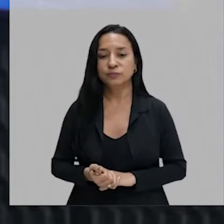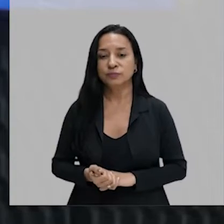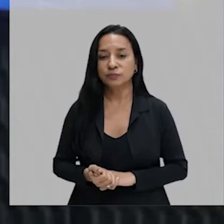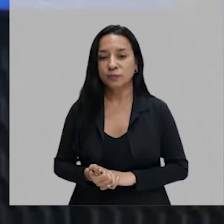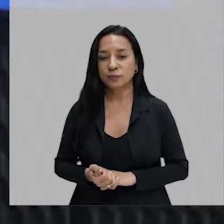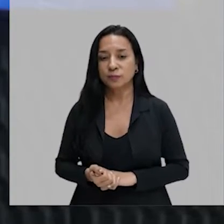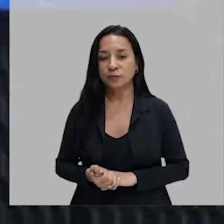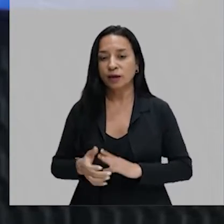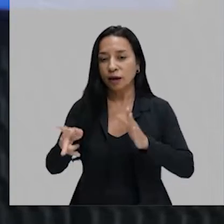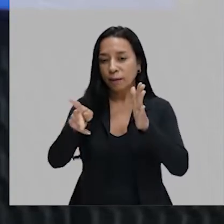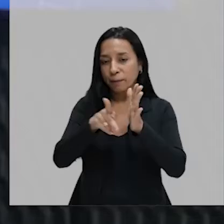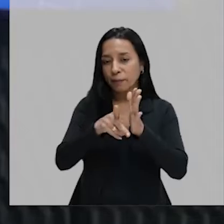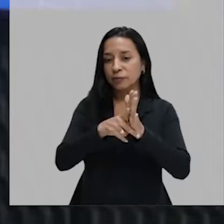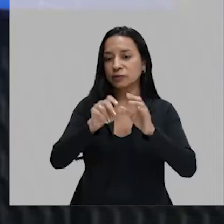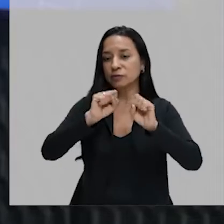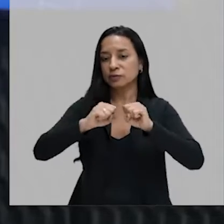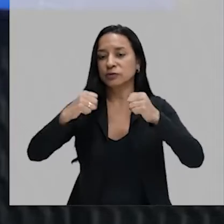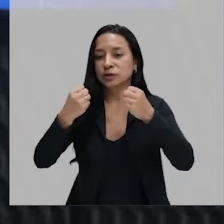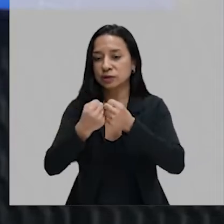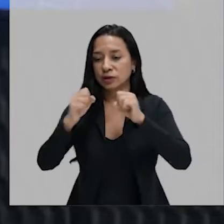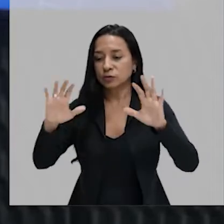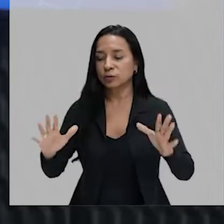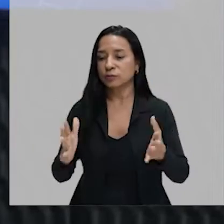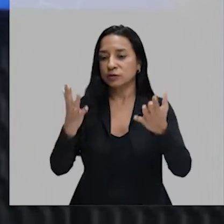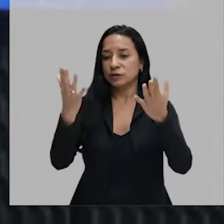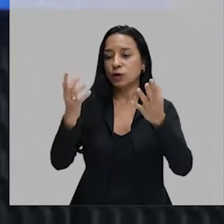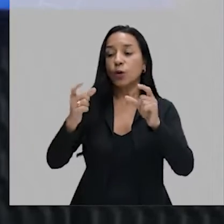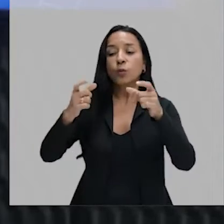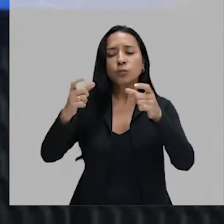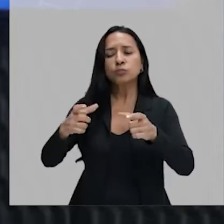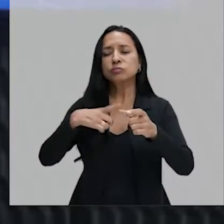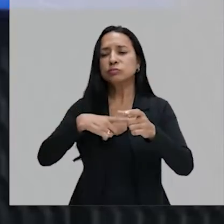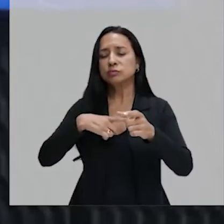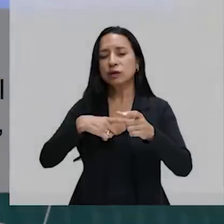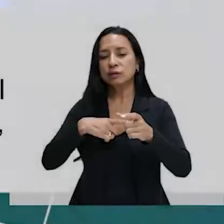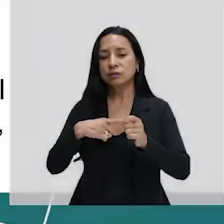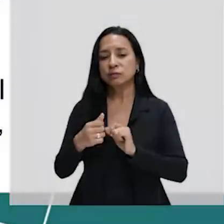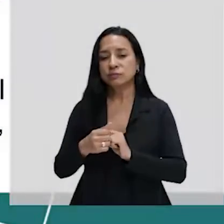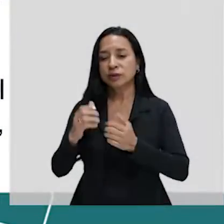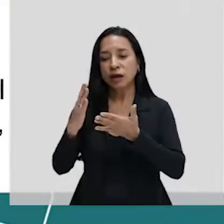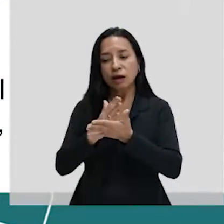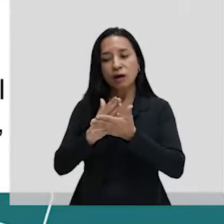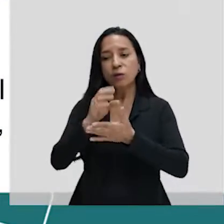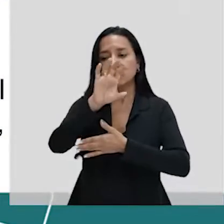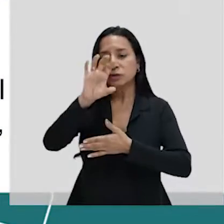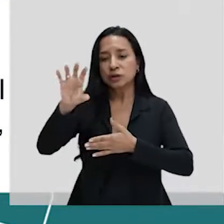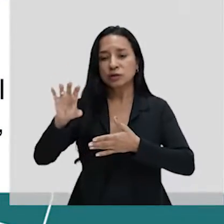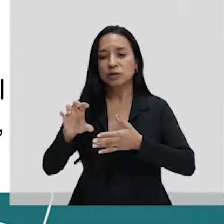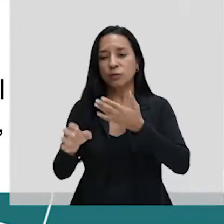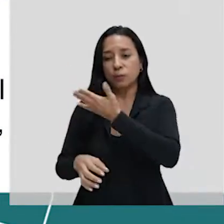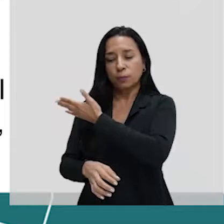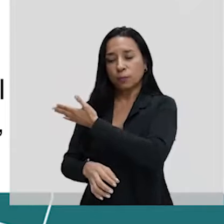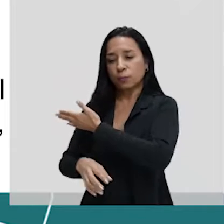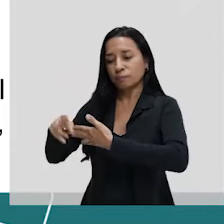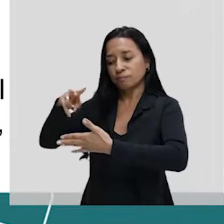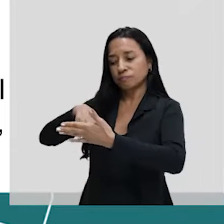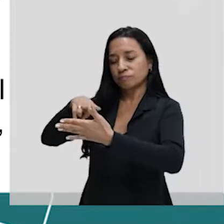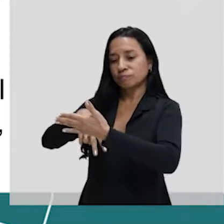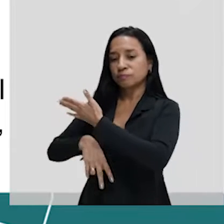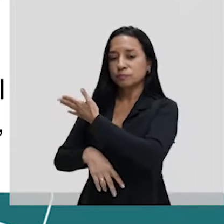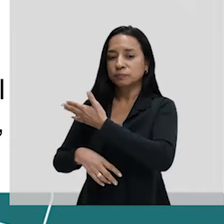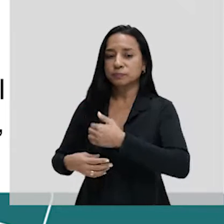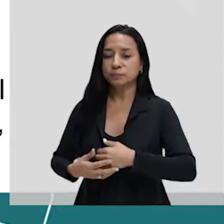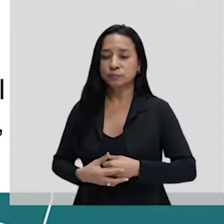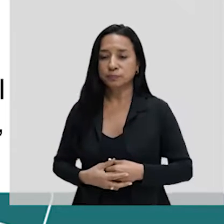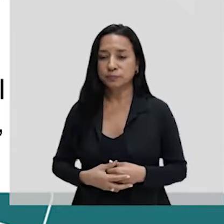da sociedade sobre as manifestações. Onde tem esse tipo de teatro de boneco? Eu coloquei algumas regiões. Pernambuco, Paraíba, Ceará, Rio